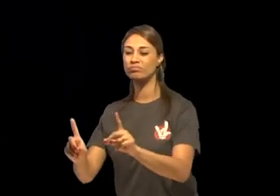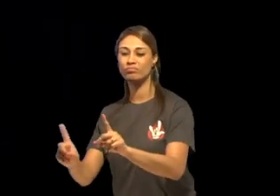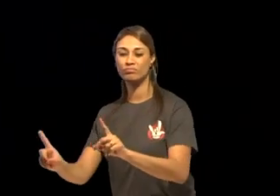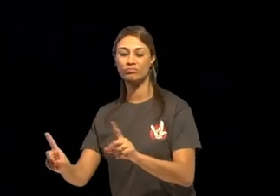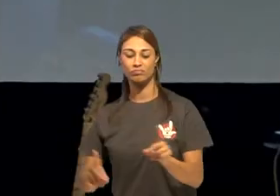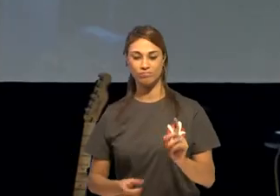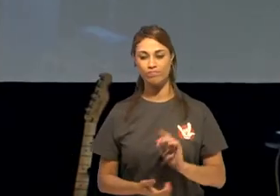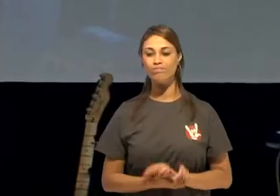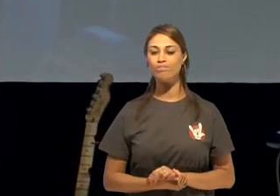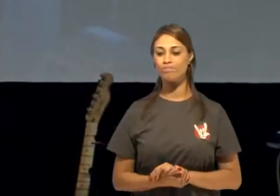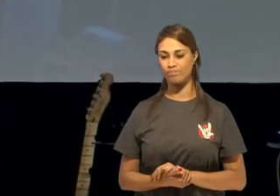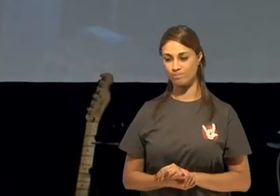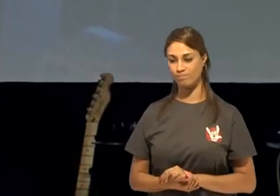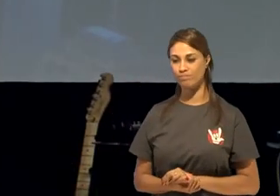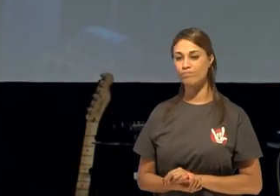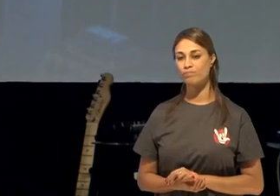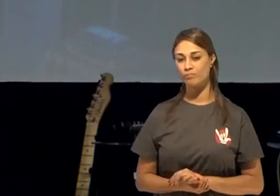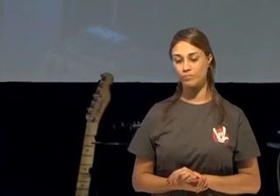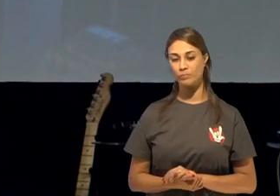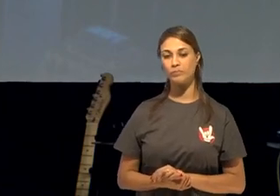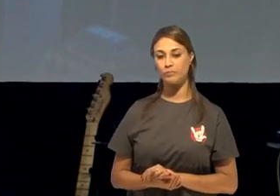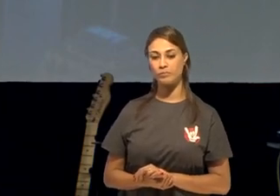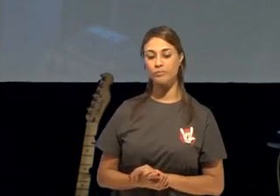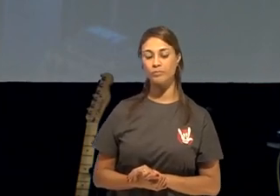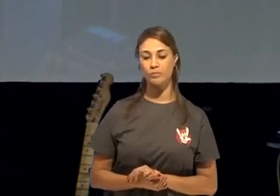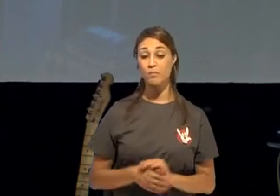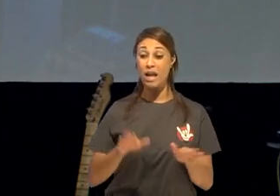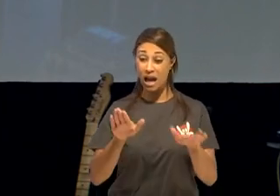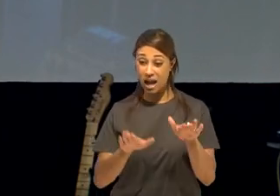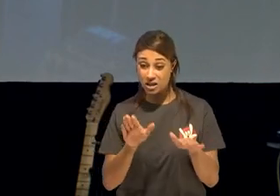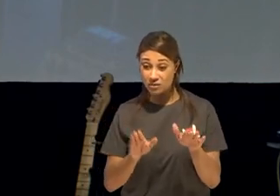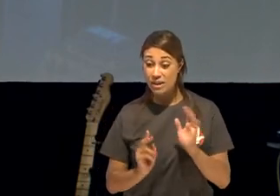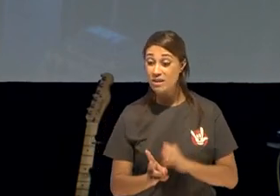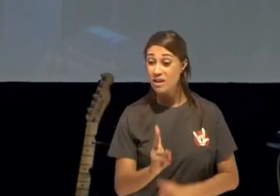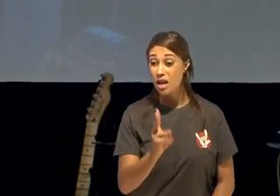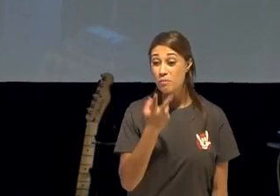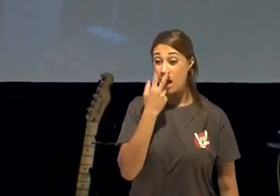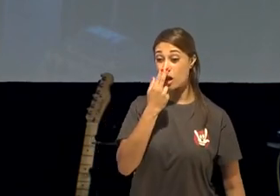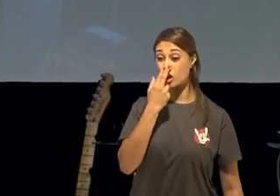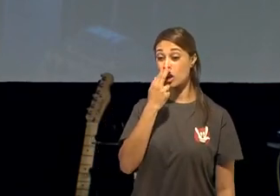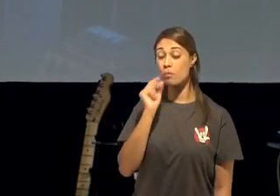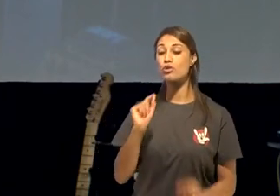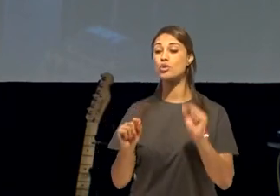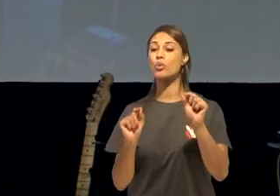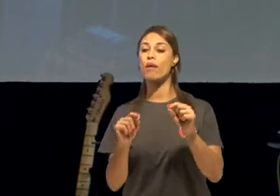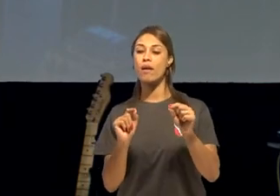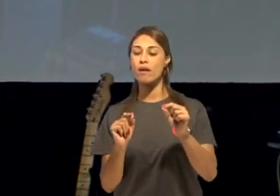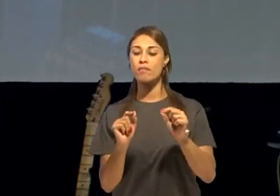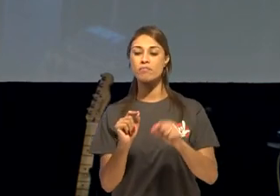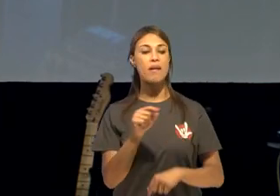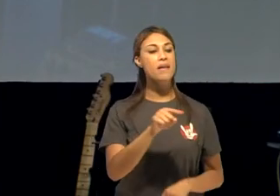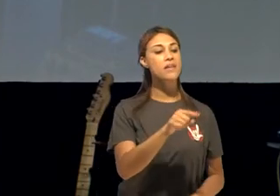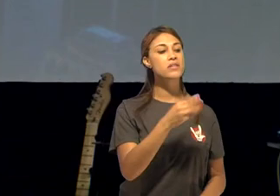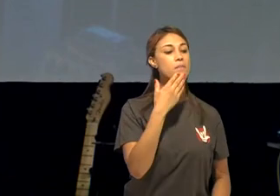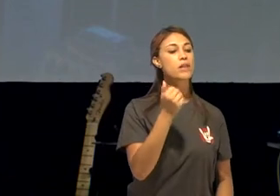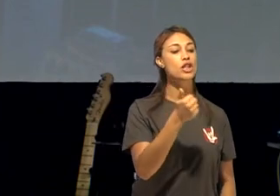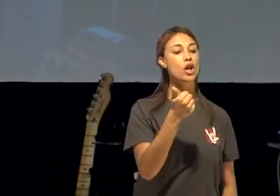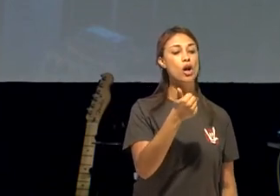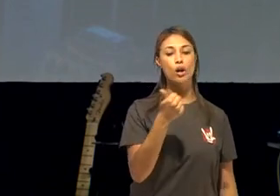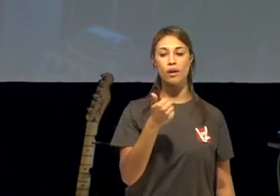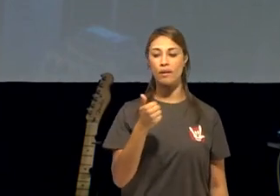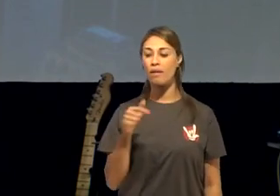melhor. O pai espiritual do outro, então, sempre parece ser melhor.